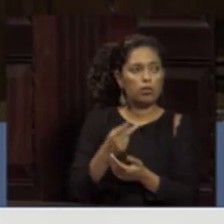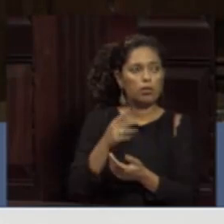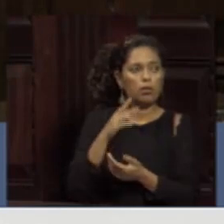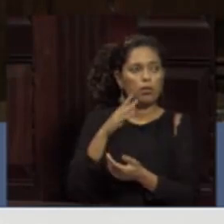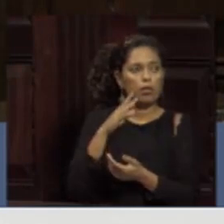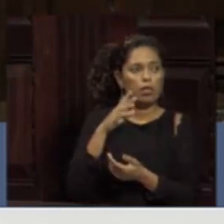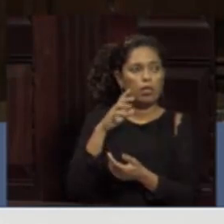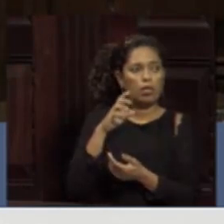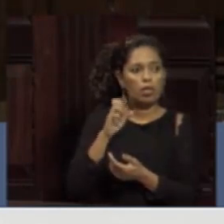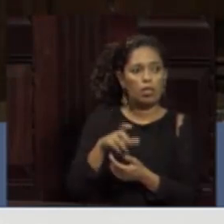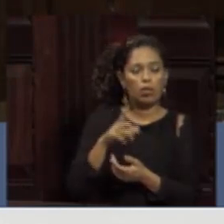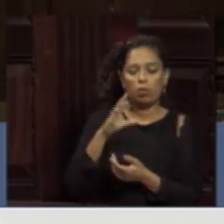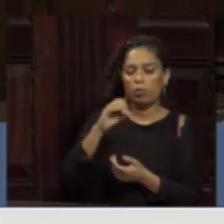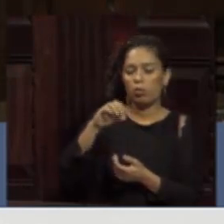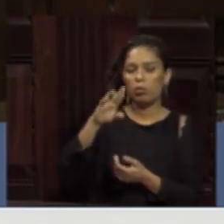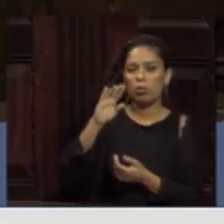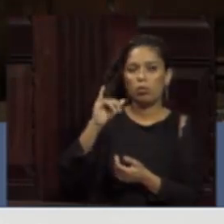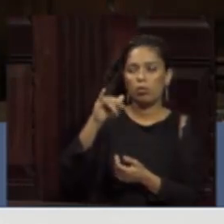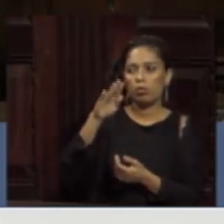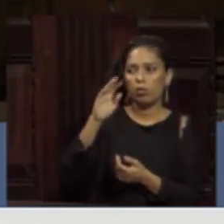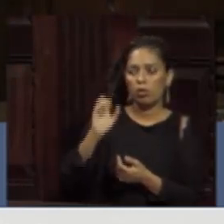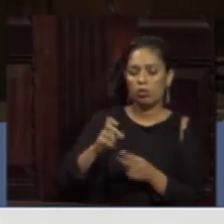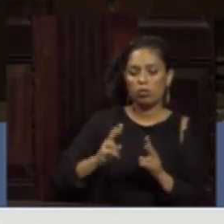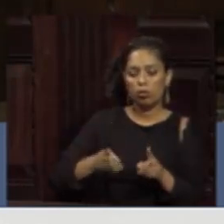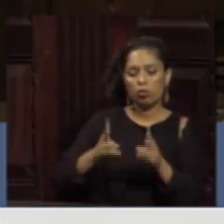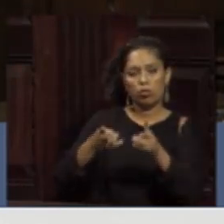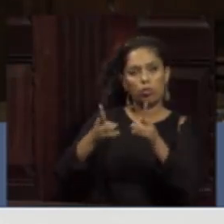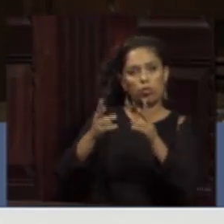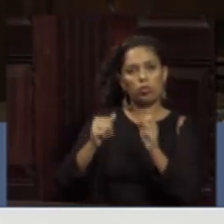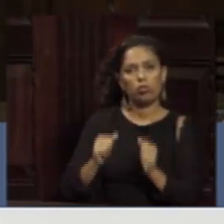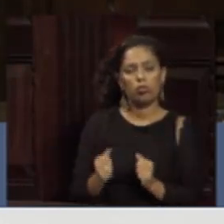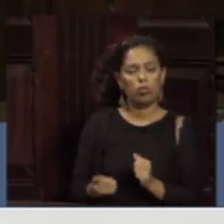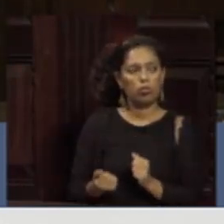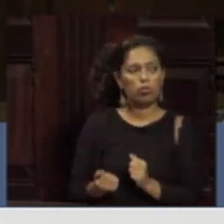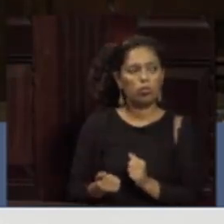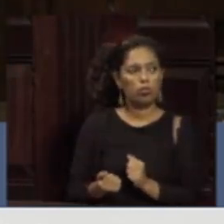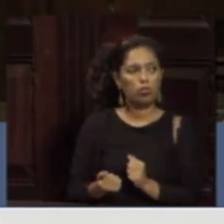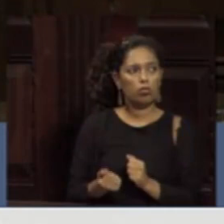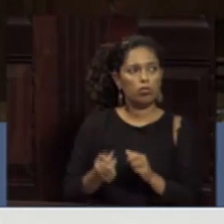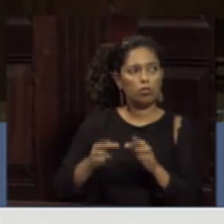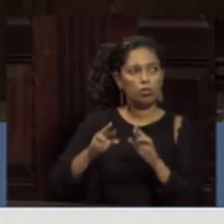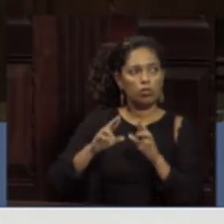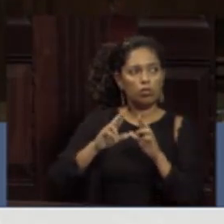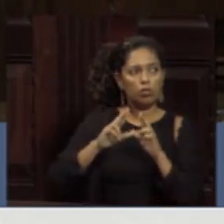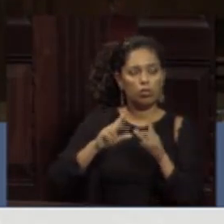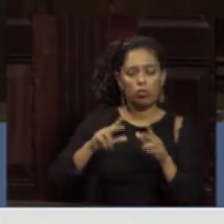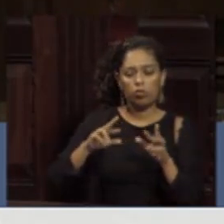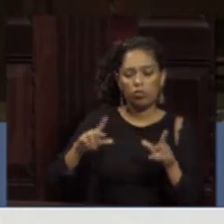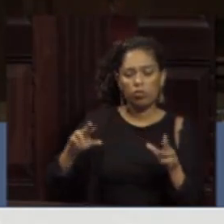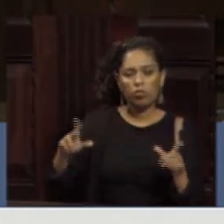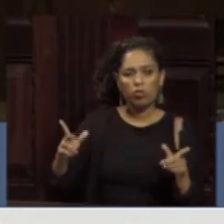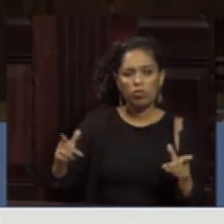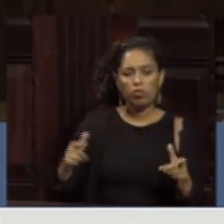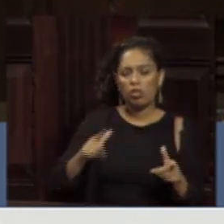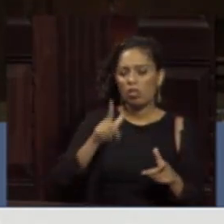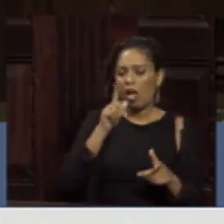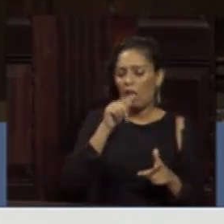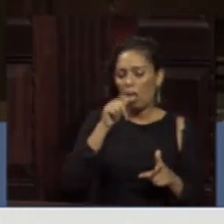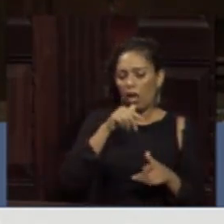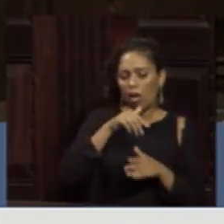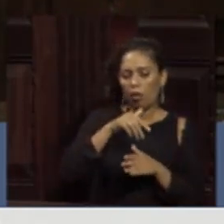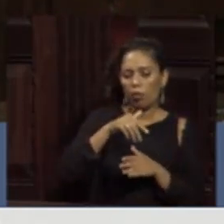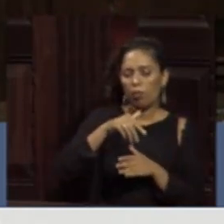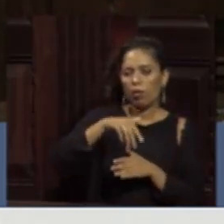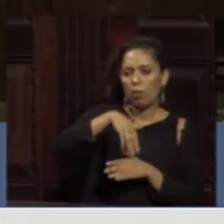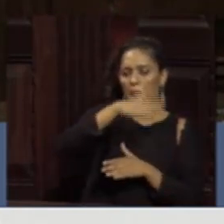um crime continuado. Várias tubulações jogando os dejetos, os rejeitos,